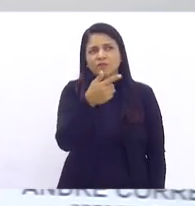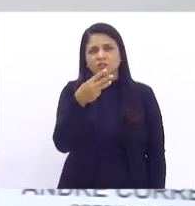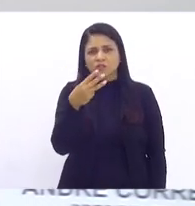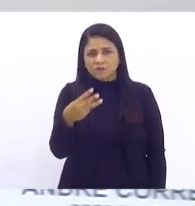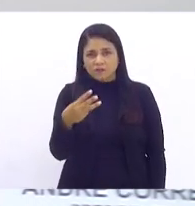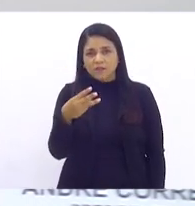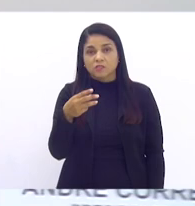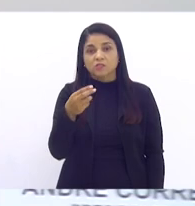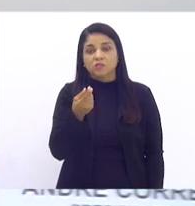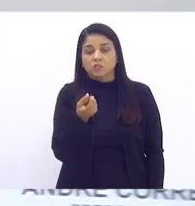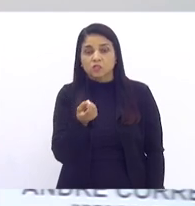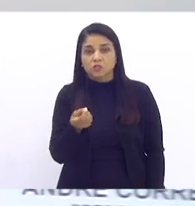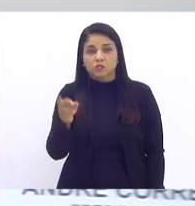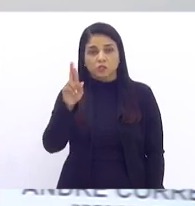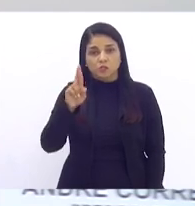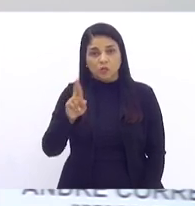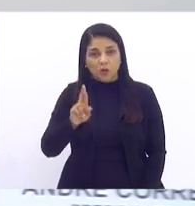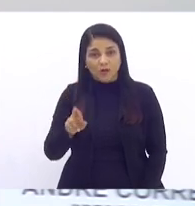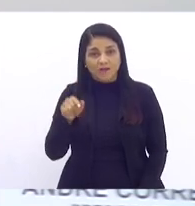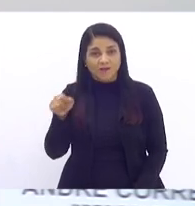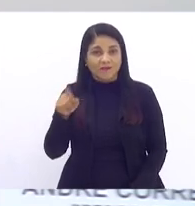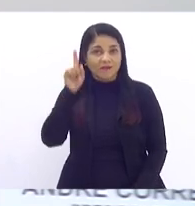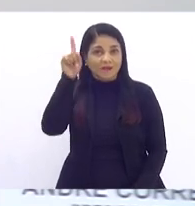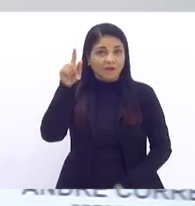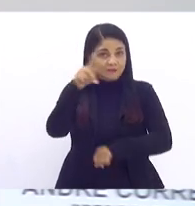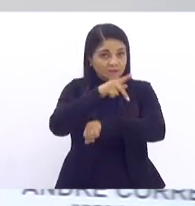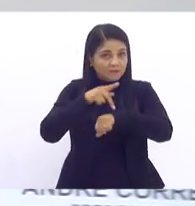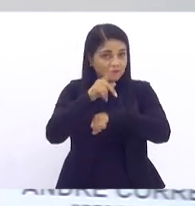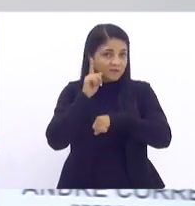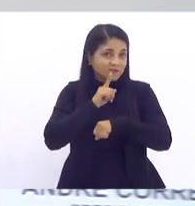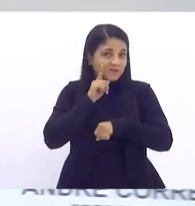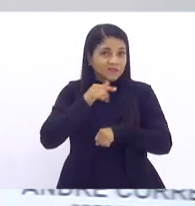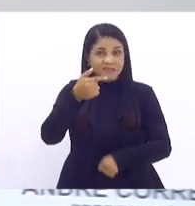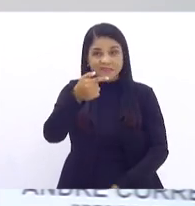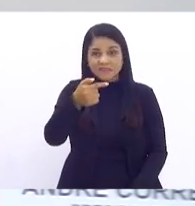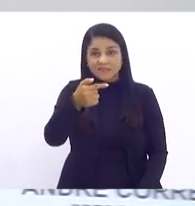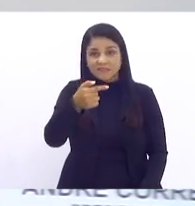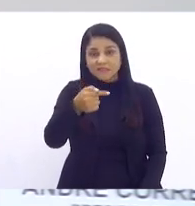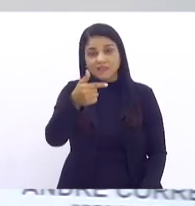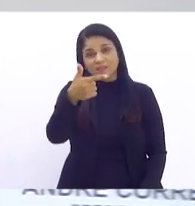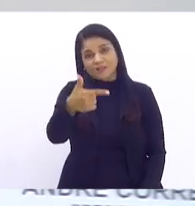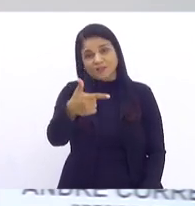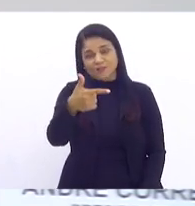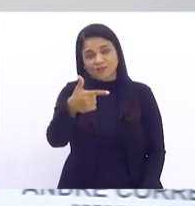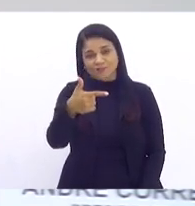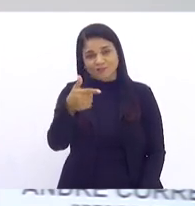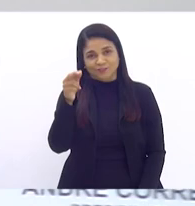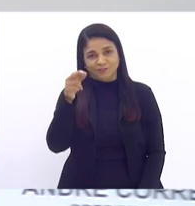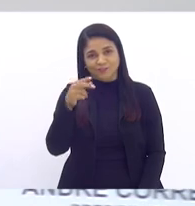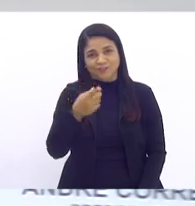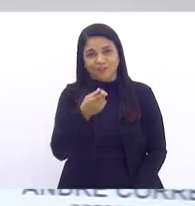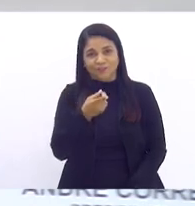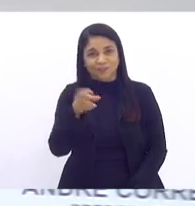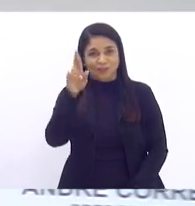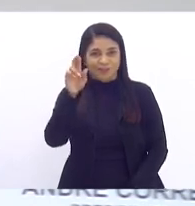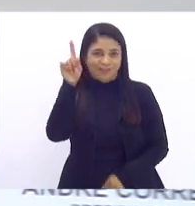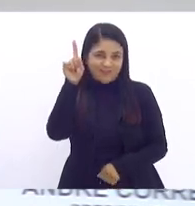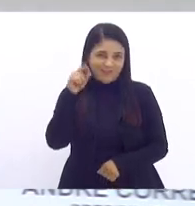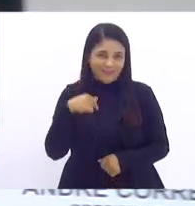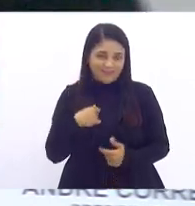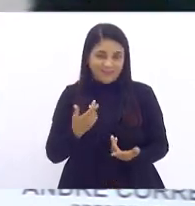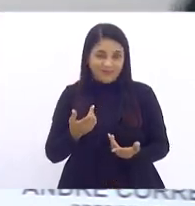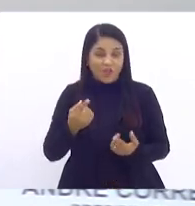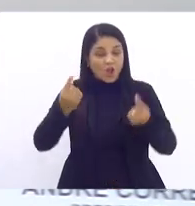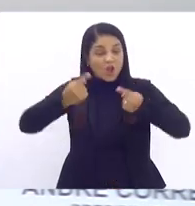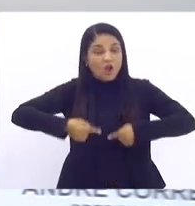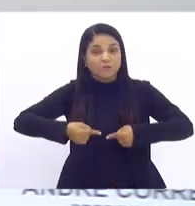nos Estados Unidos que produz a 72 né três vezes mais do que produzimos aqui e isso é um fator de competitividade